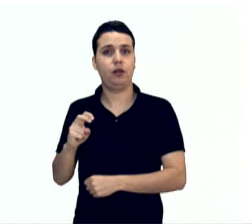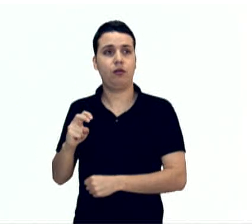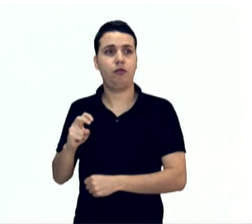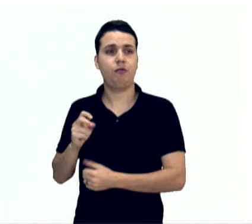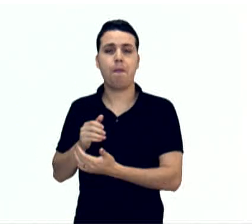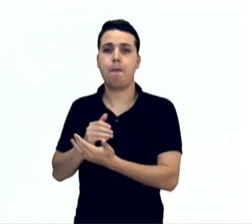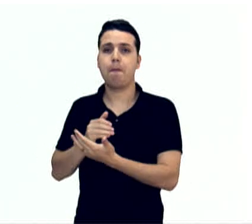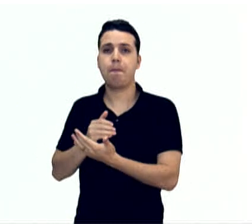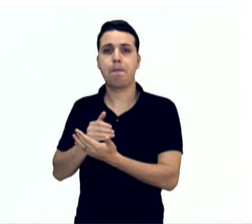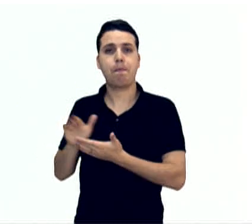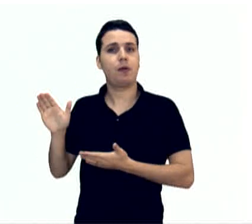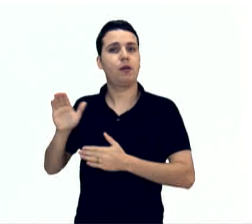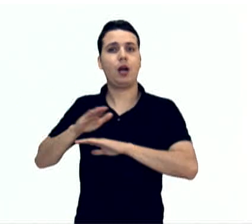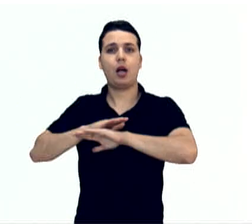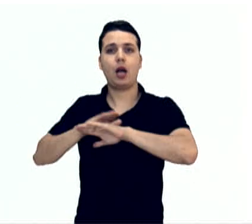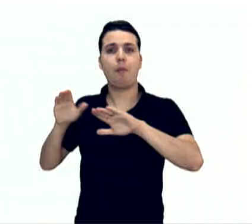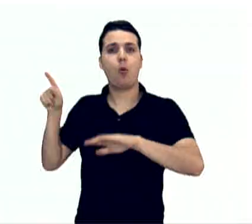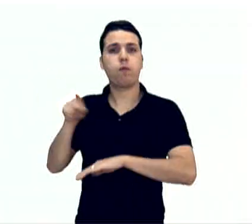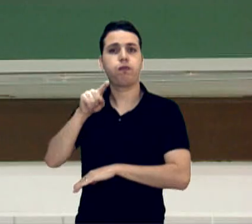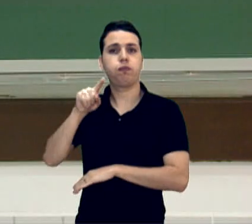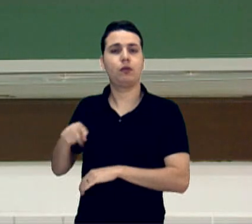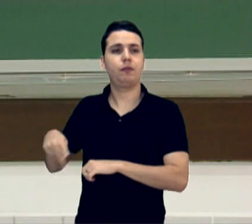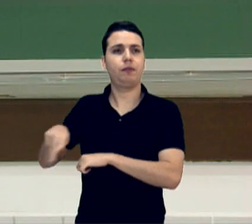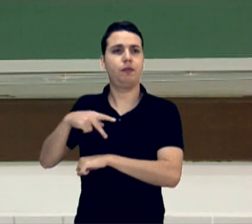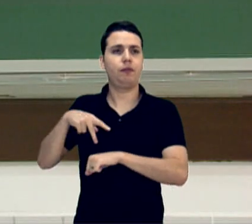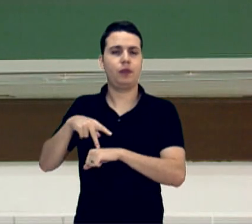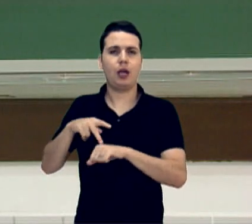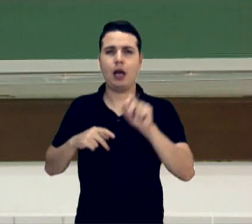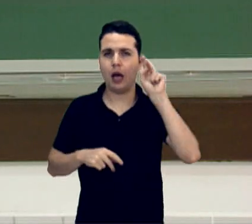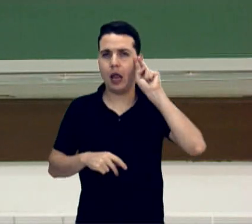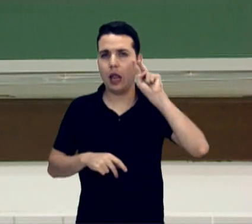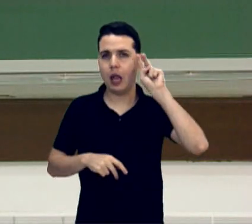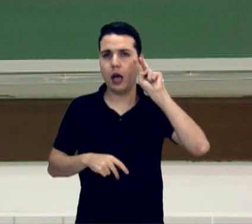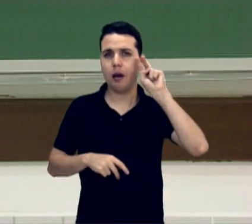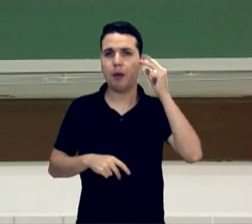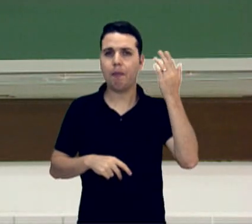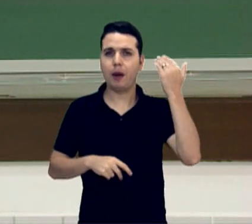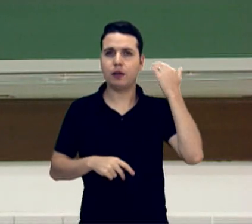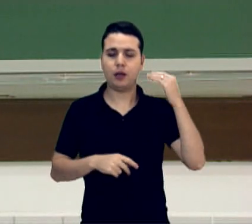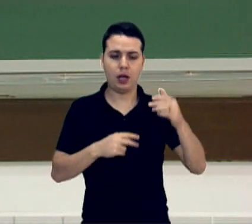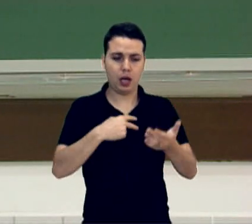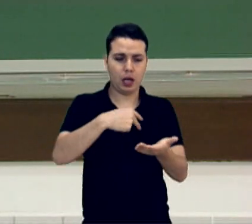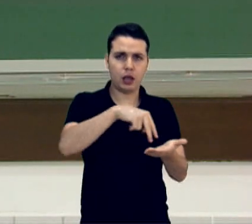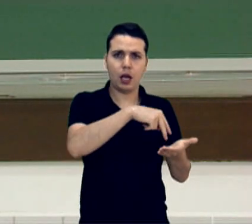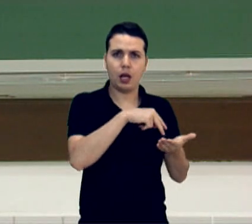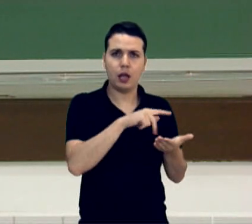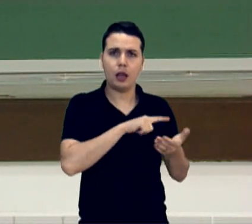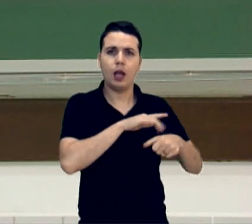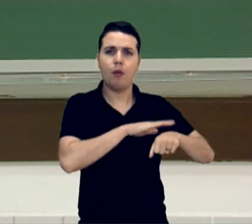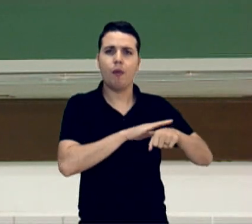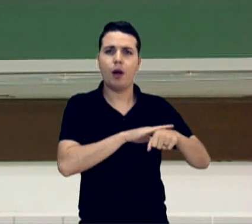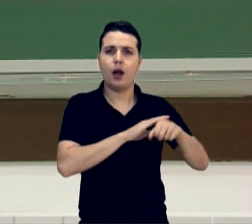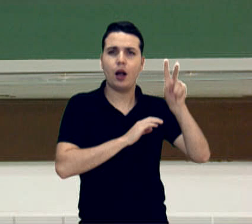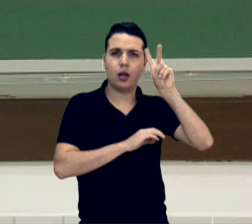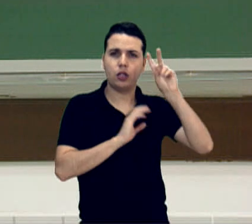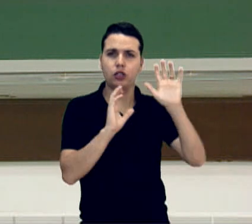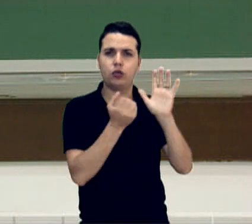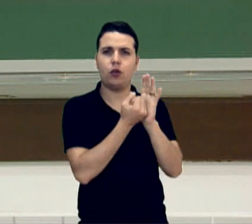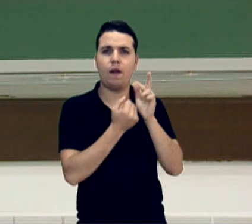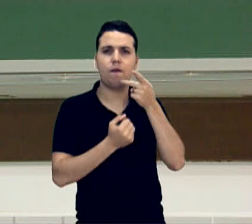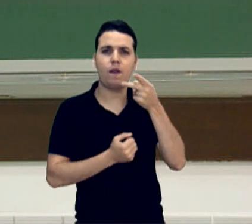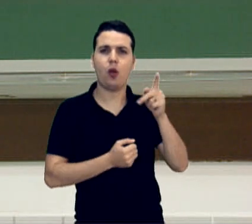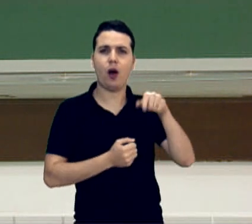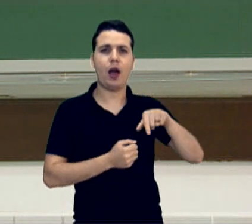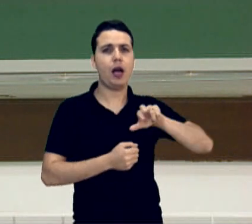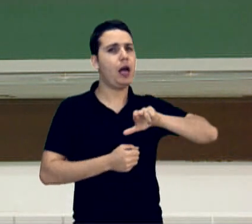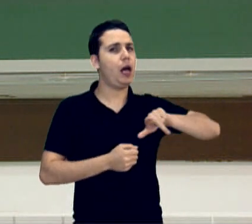país. Banida, lembra que numa outra aula a prof falou da dança, que em alguns momentos da história ela foi tida como profana, como